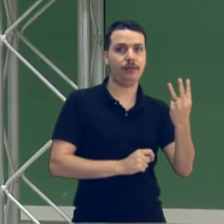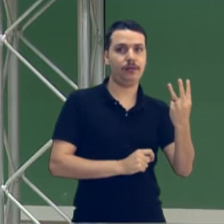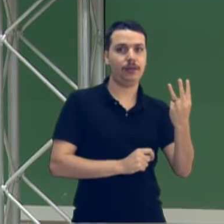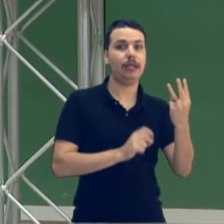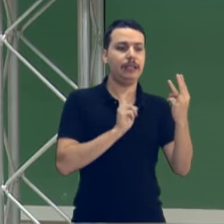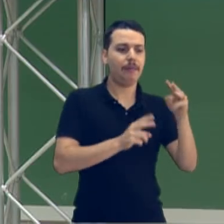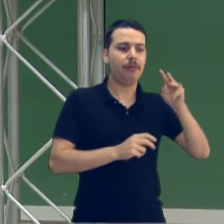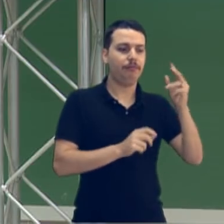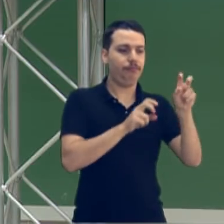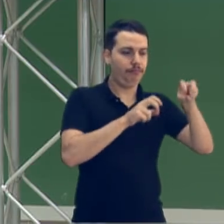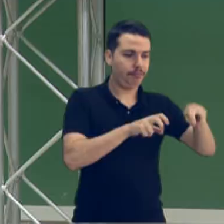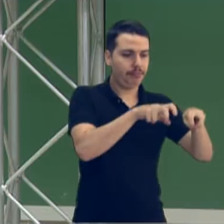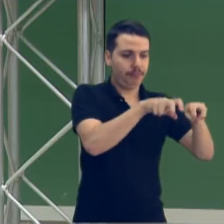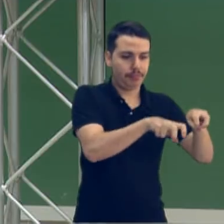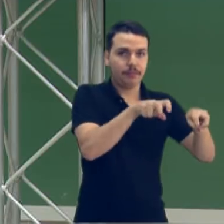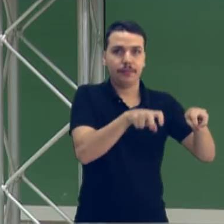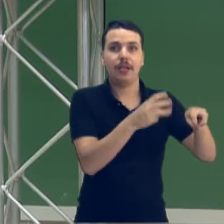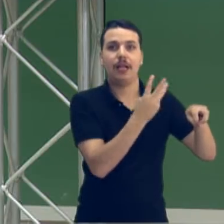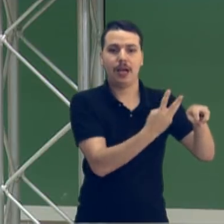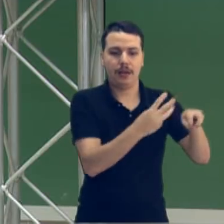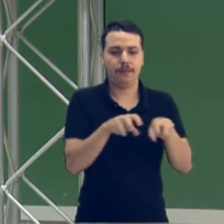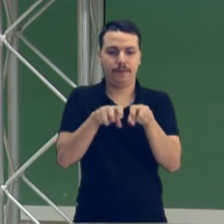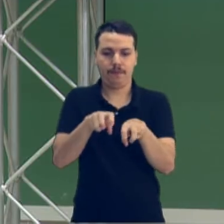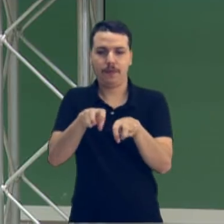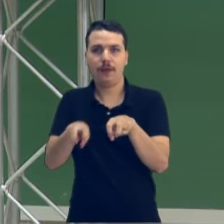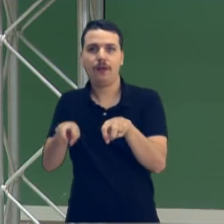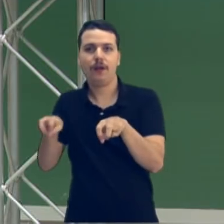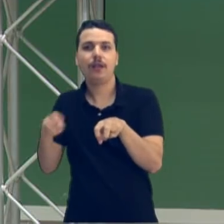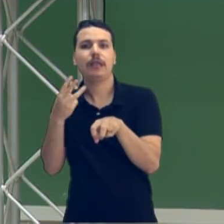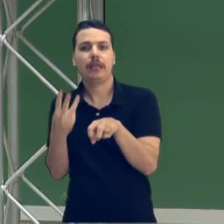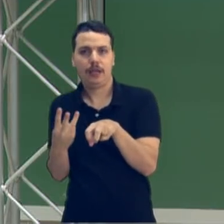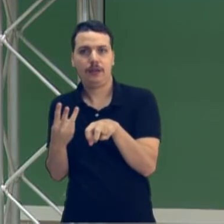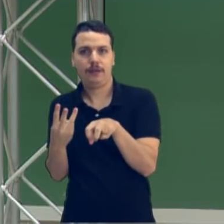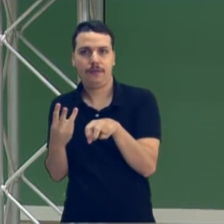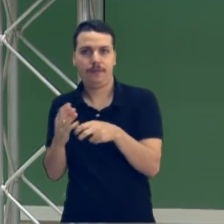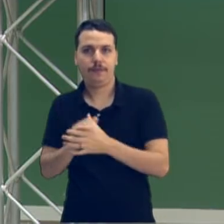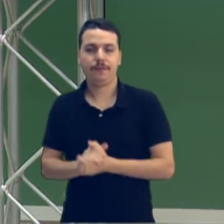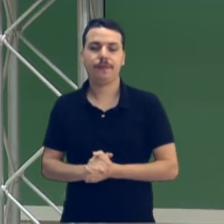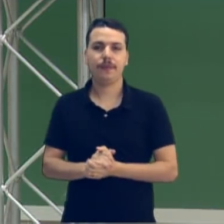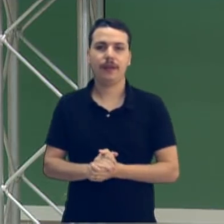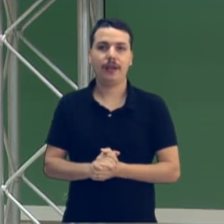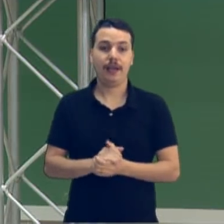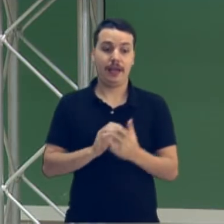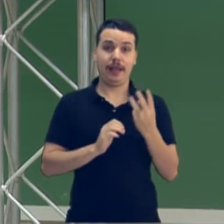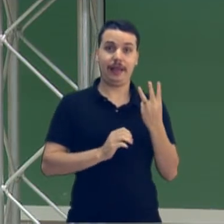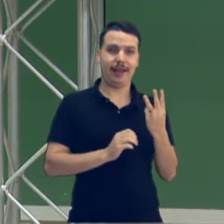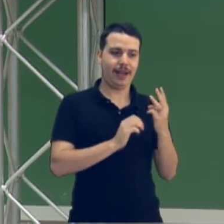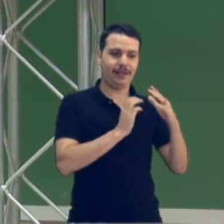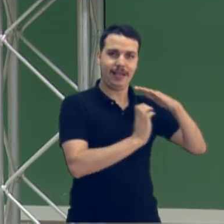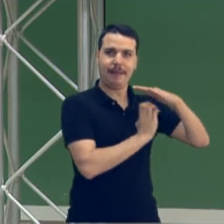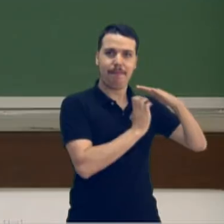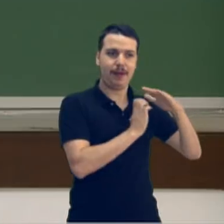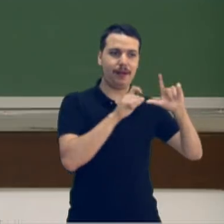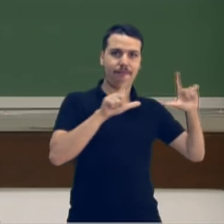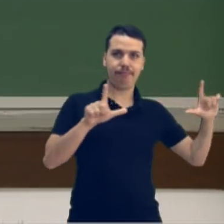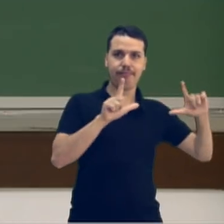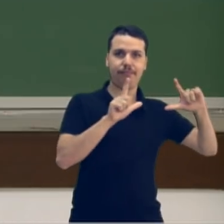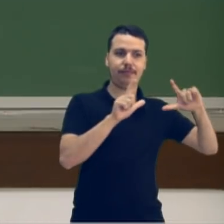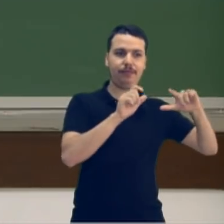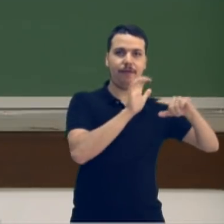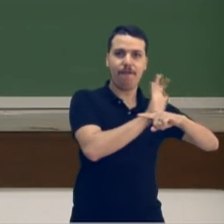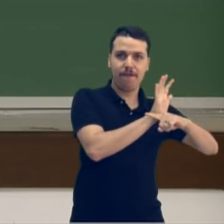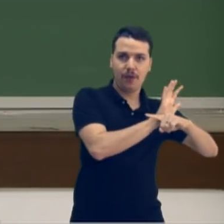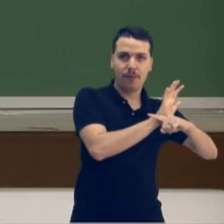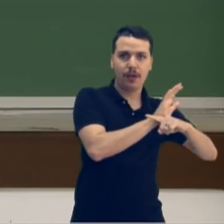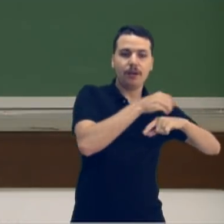sempre de 3 em 3. E os 3 cinemas passaram por e-mail as informações de suas salas. Algumas